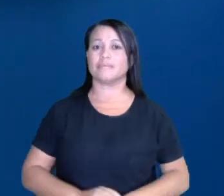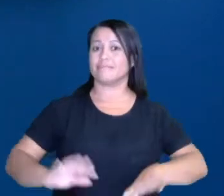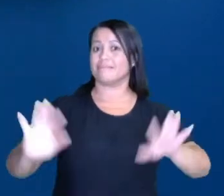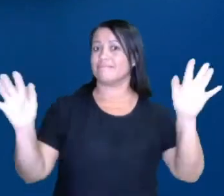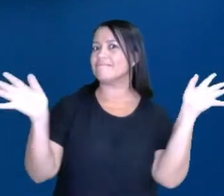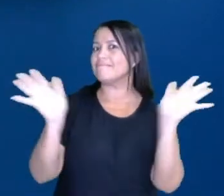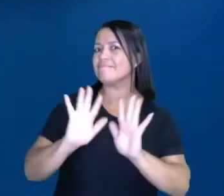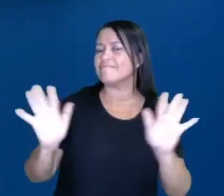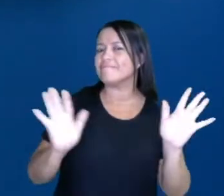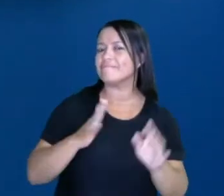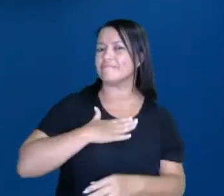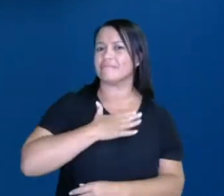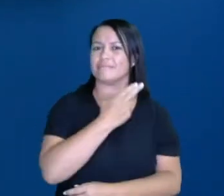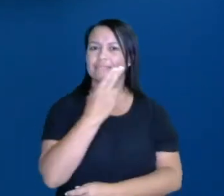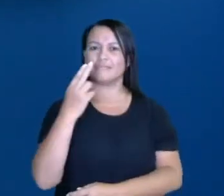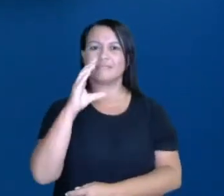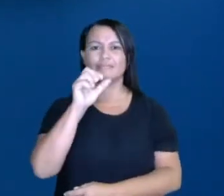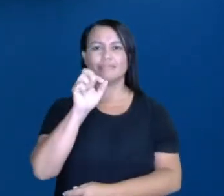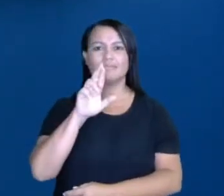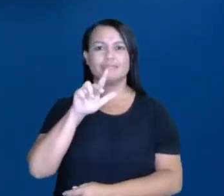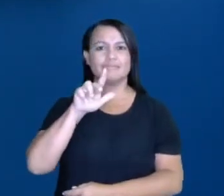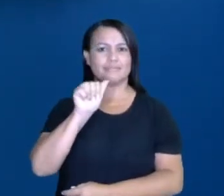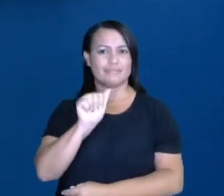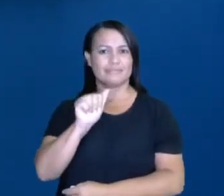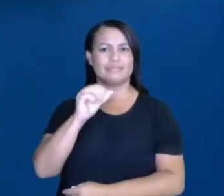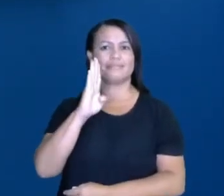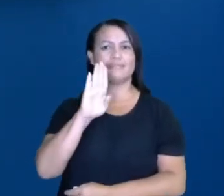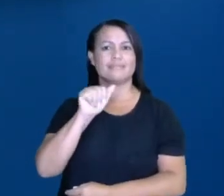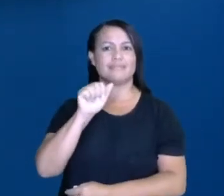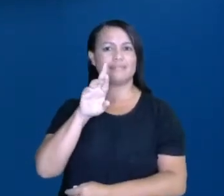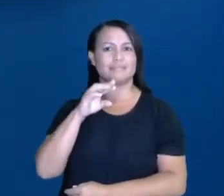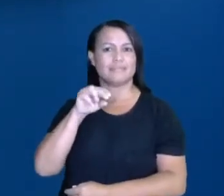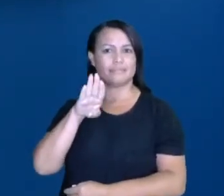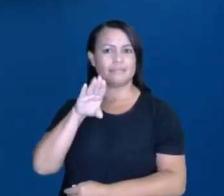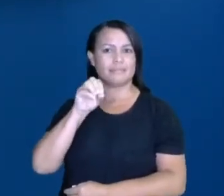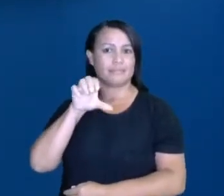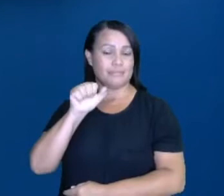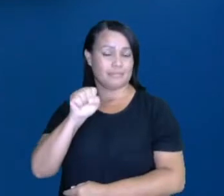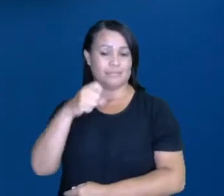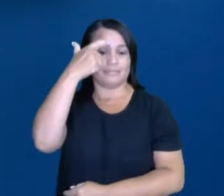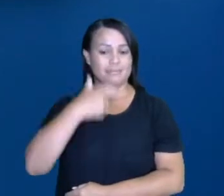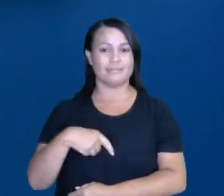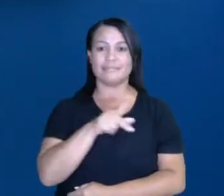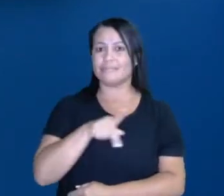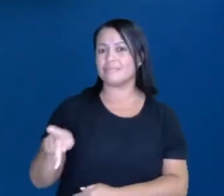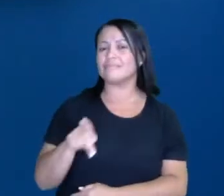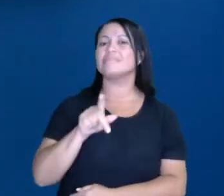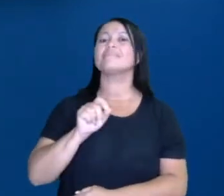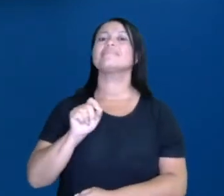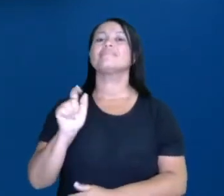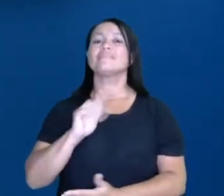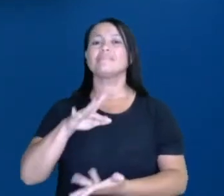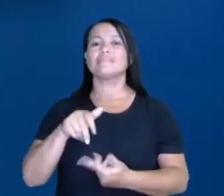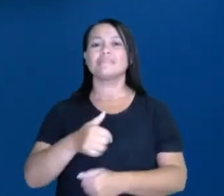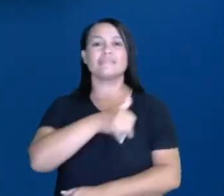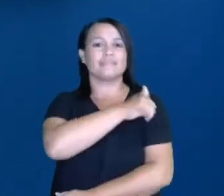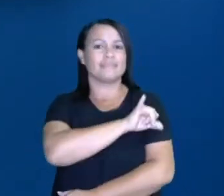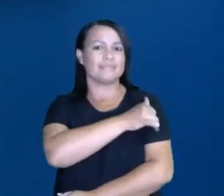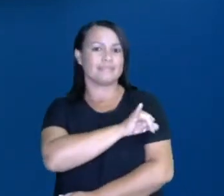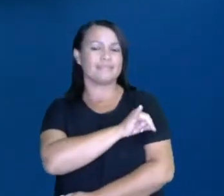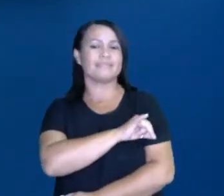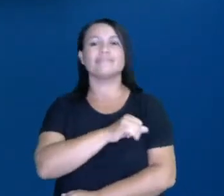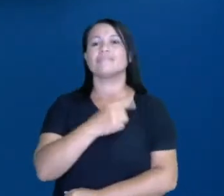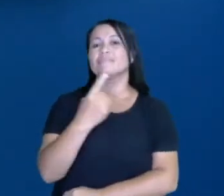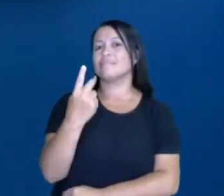Olá pessoal, eu me chamo Carla Barbosa e sou a professora de Geografia dos EJAs, fase 1